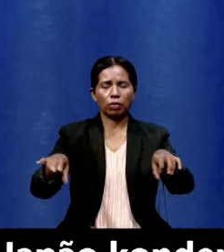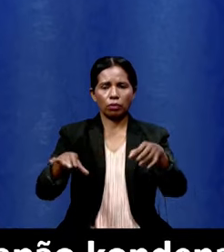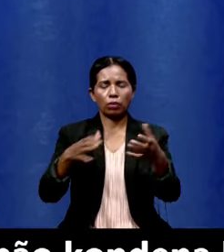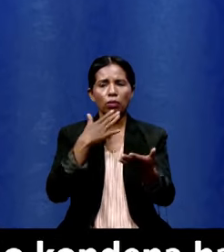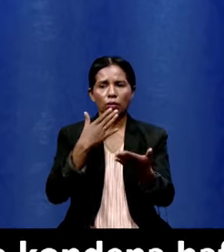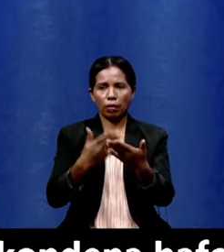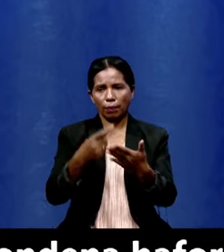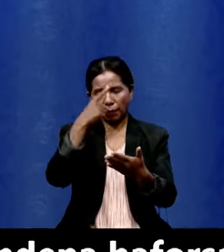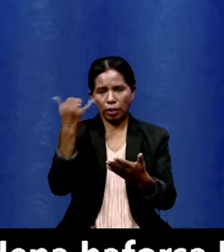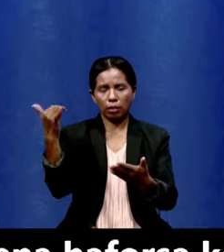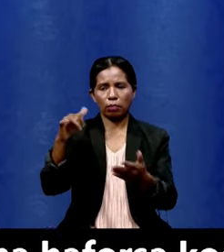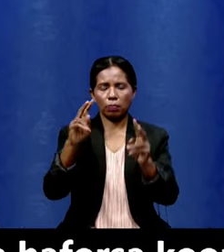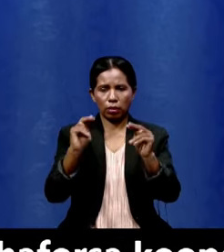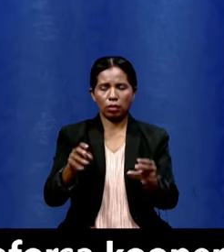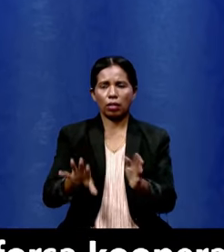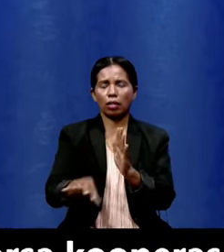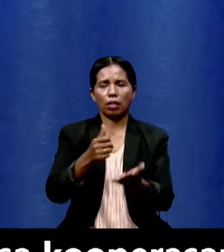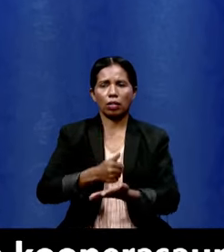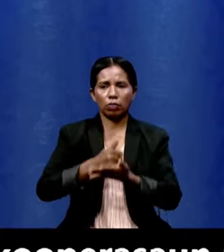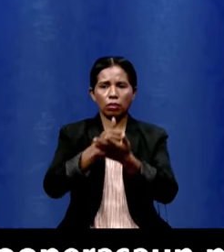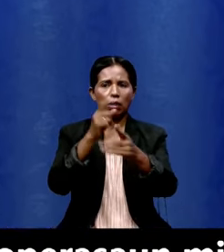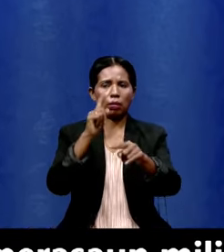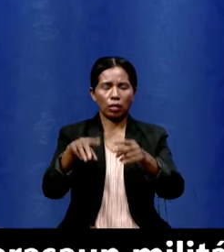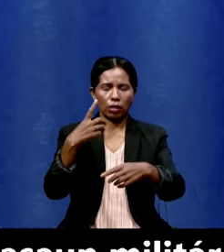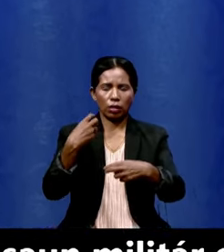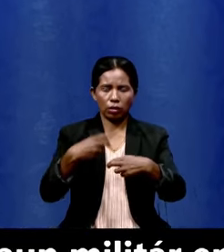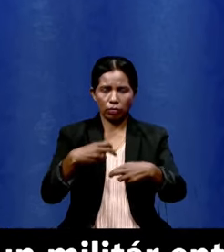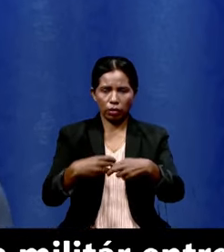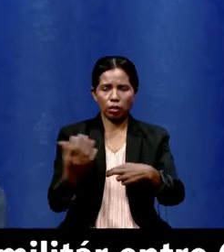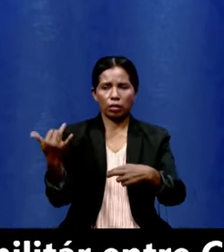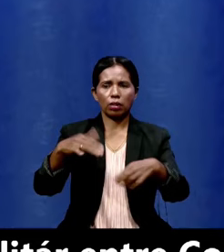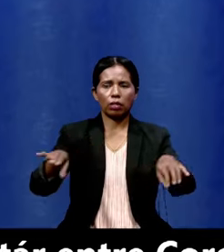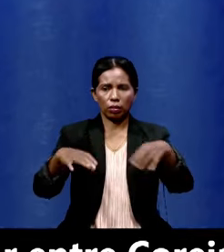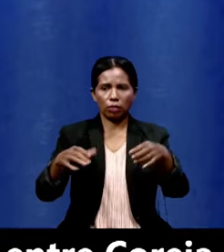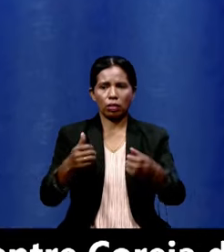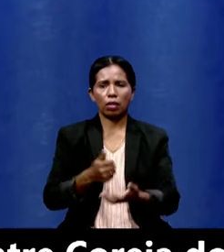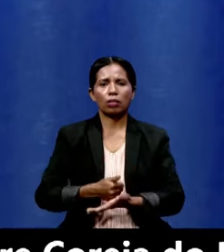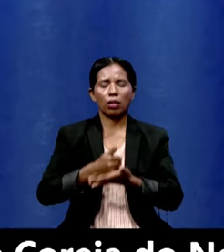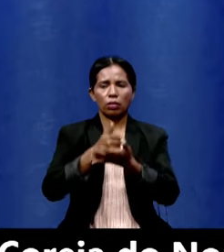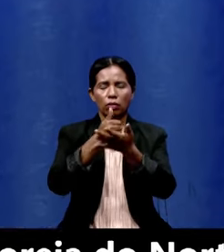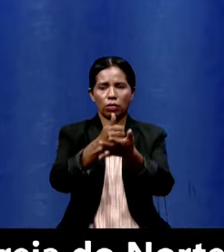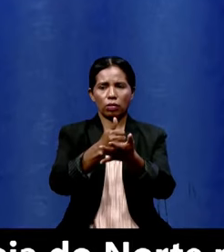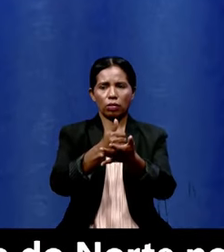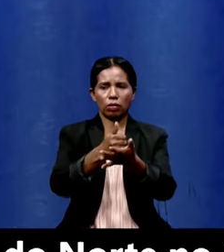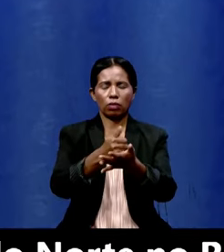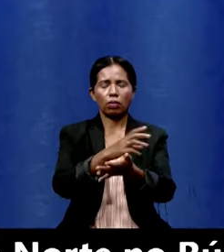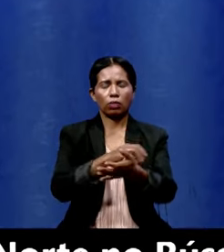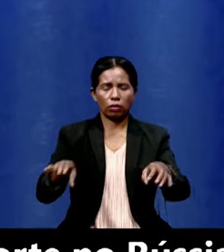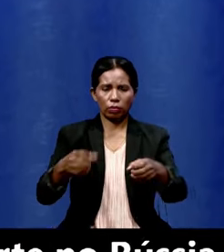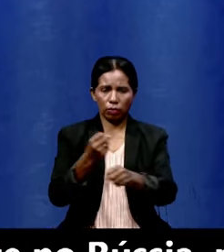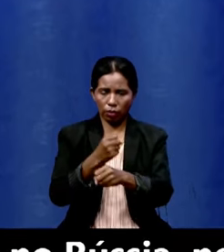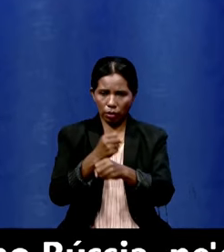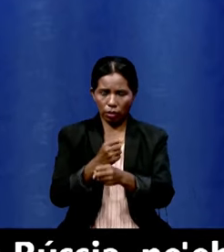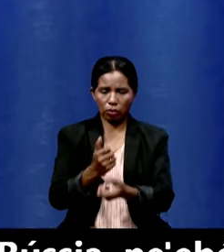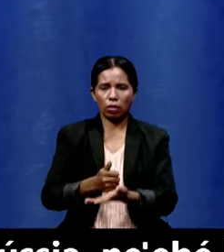mos, precisa ter apoio. Aparato la bele, dificulta sernia servicio, ma que tenki esforzo o extraordinario oitua, por bela